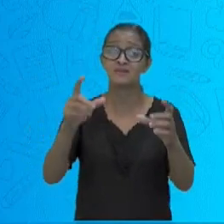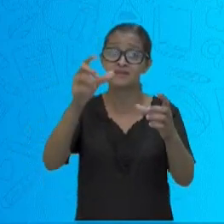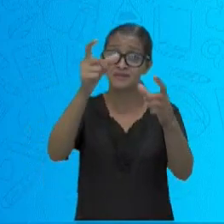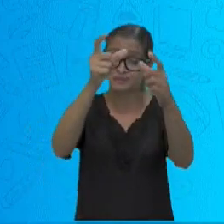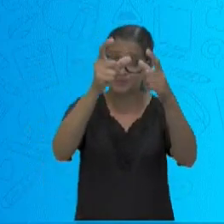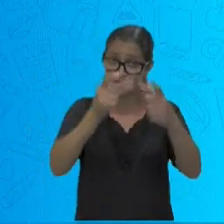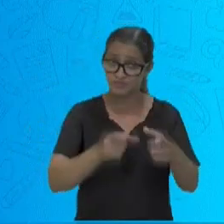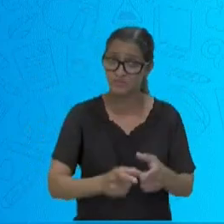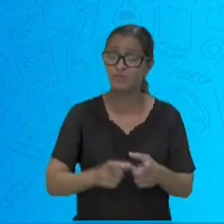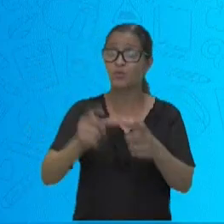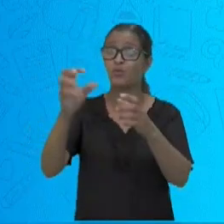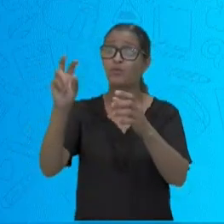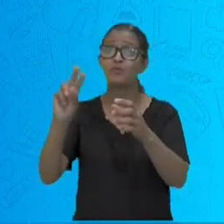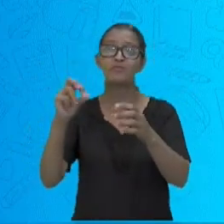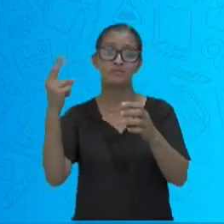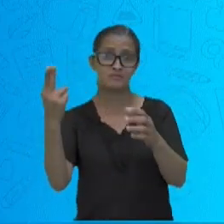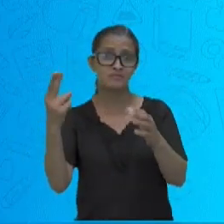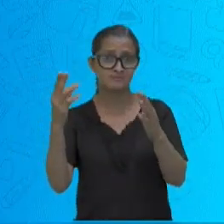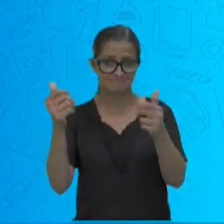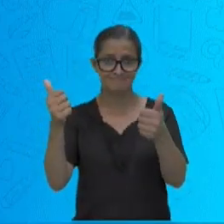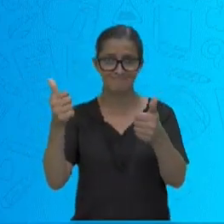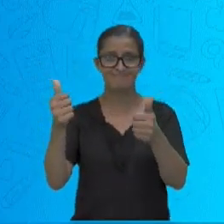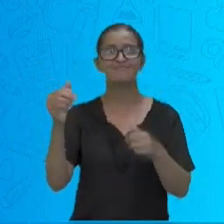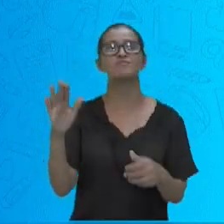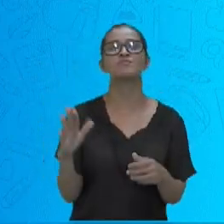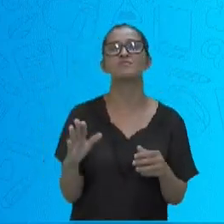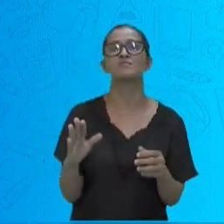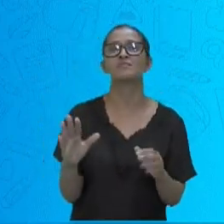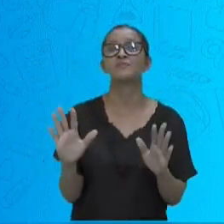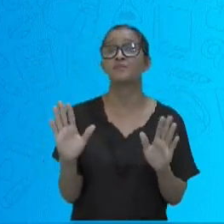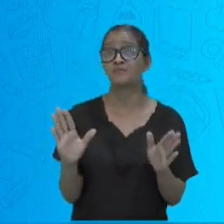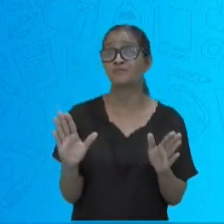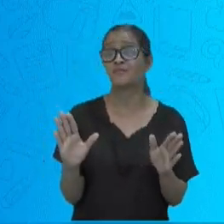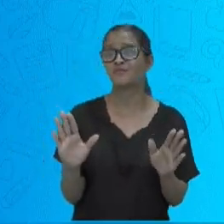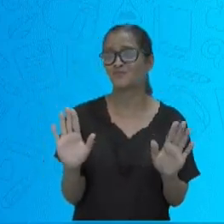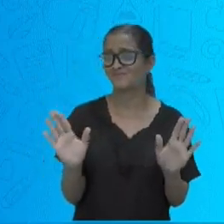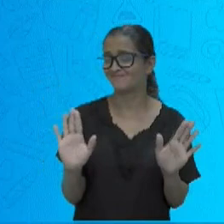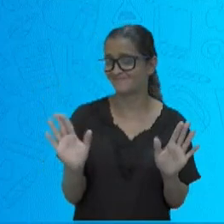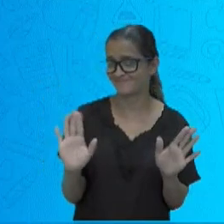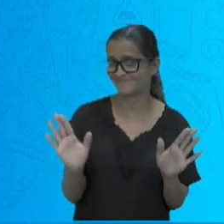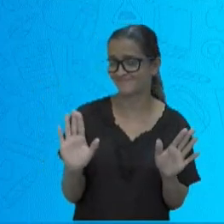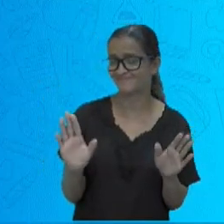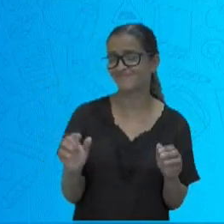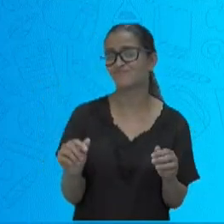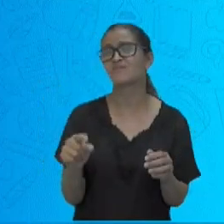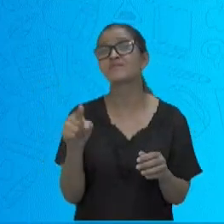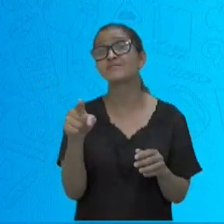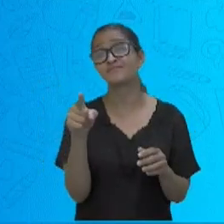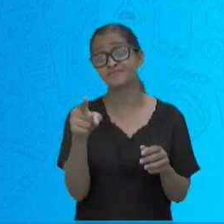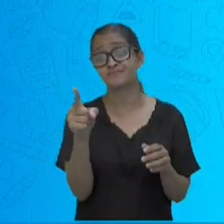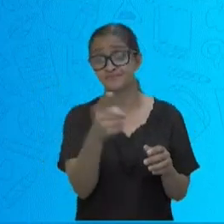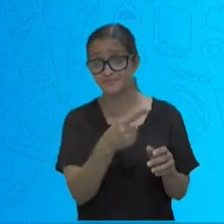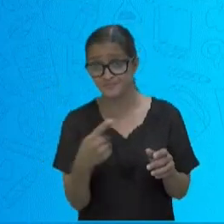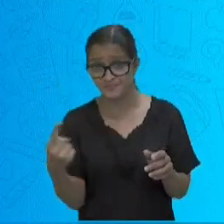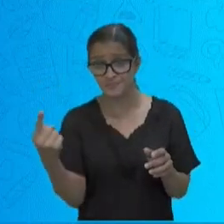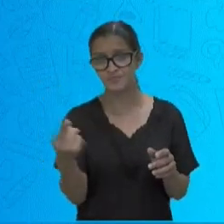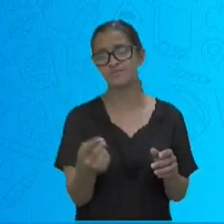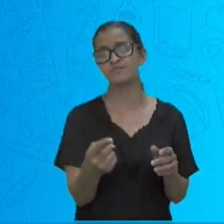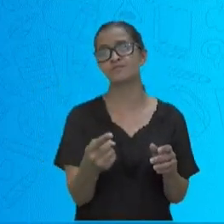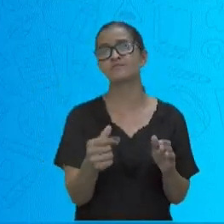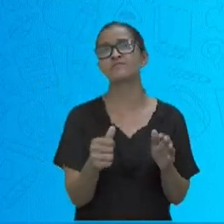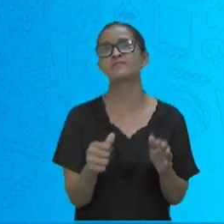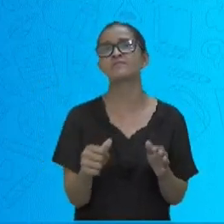pessoas, ok? Bem, nós vamos parar por aqui E quero que vocês, mais uma